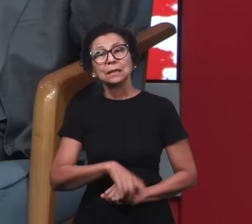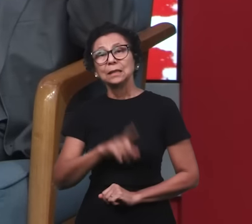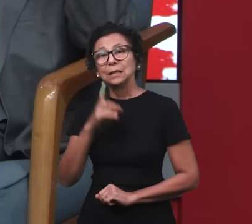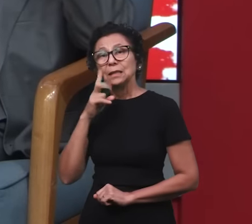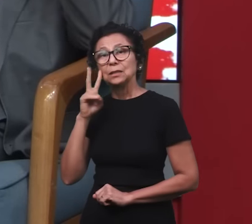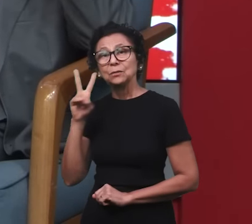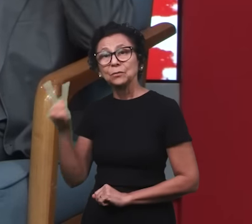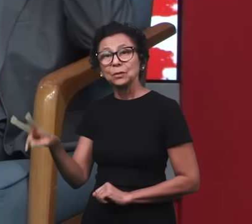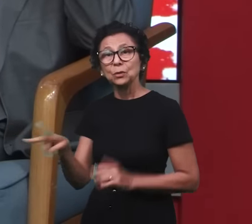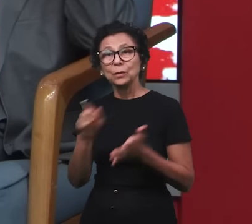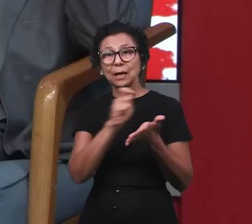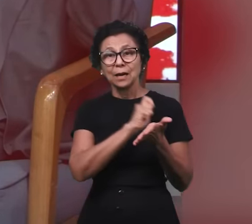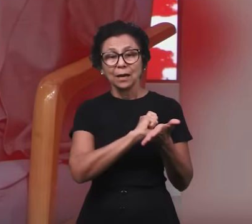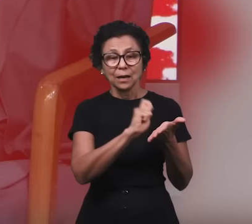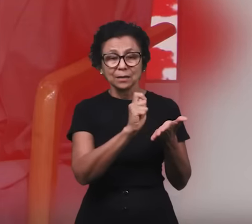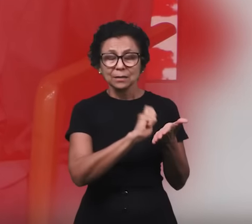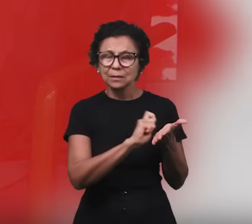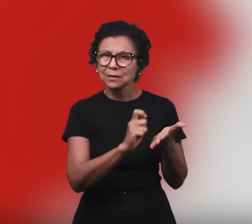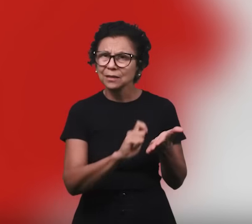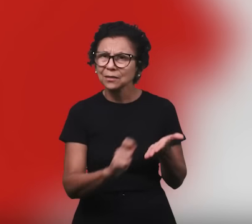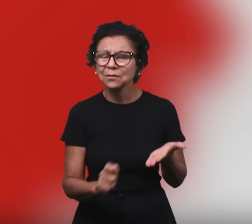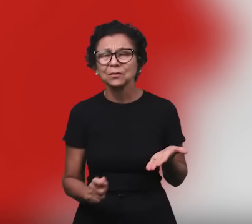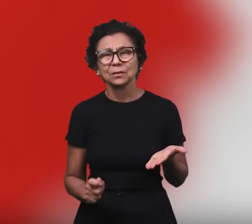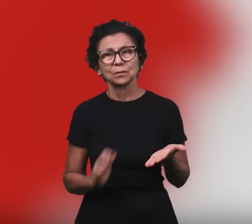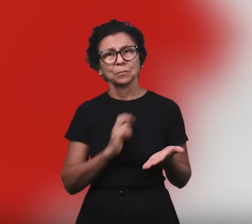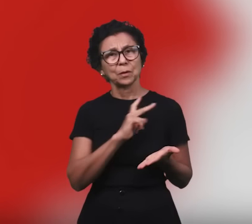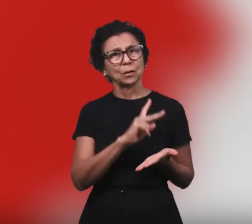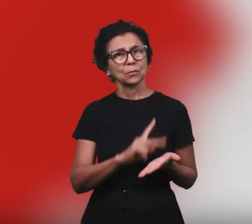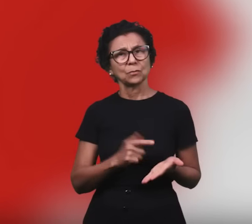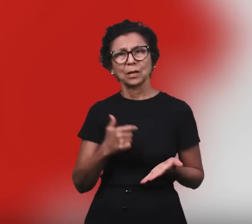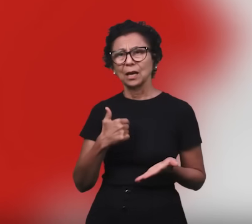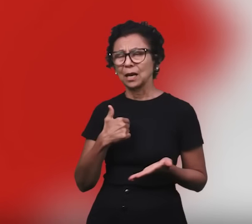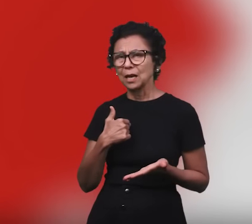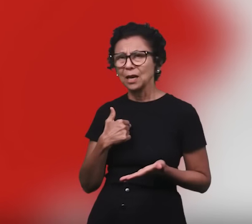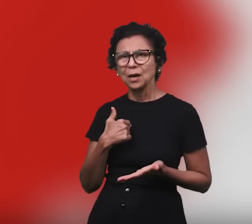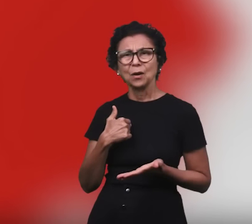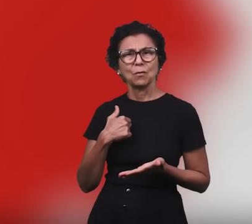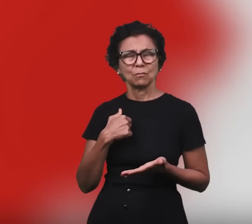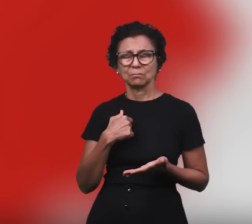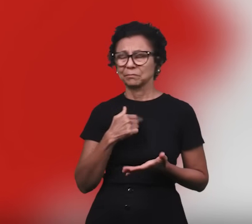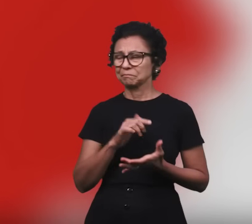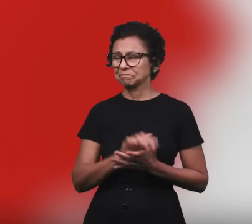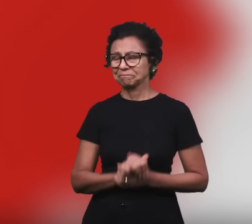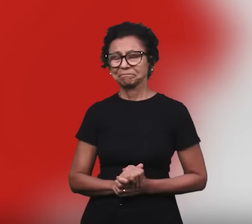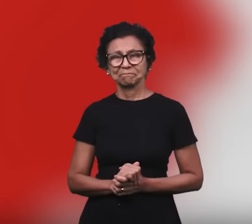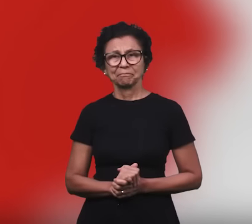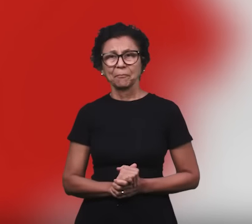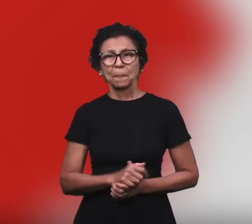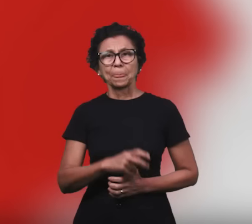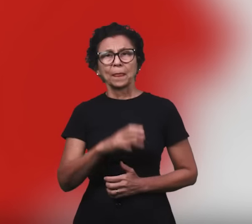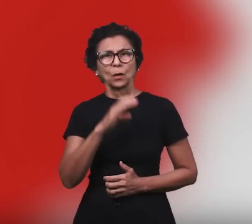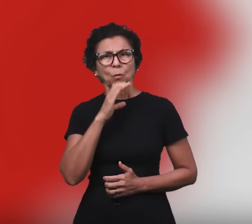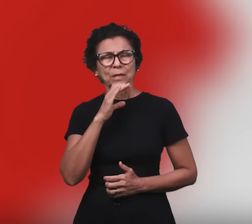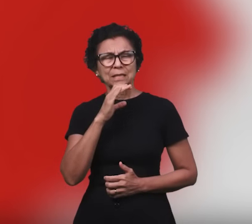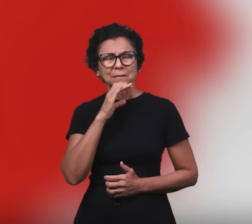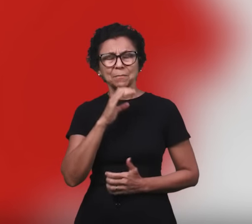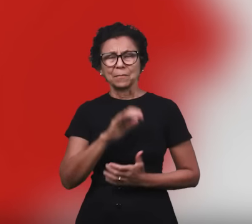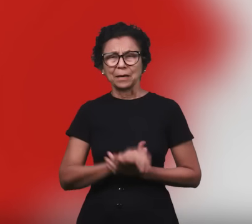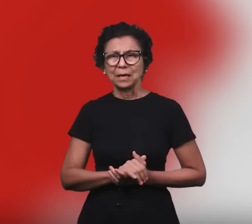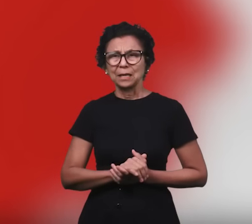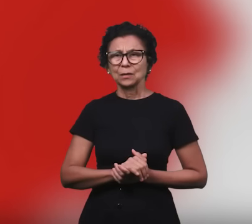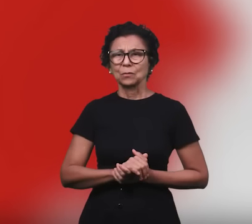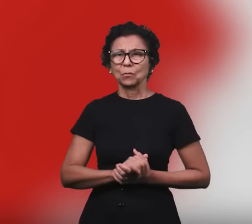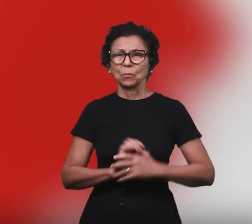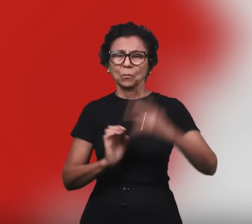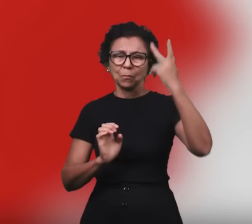viu. Então ele diz assim, eu não recebi nem aprendi de homem algum. Então, nem quer dizer, homem algum podia ser ele mesmo, da razão